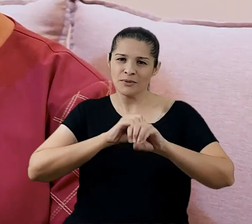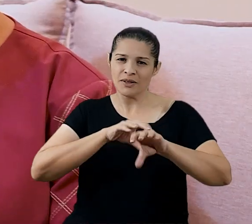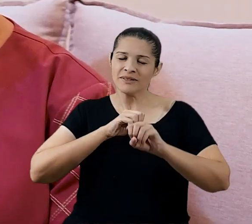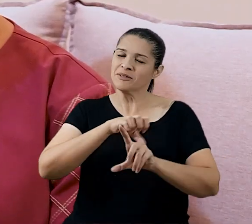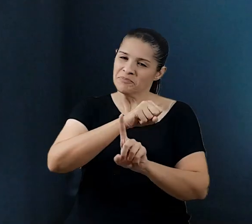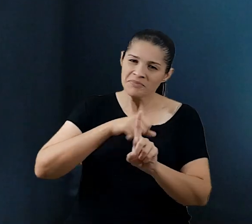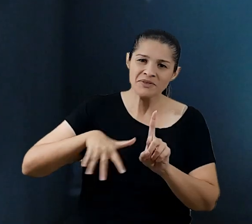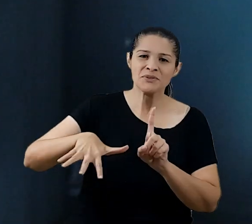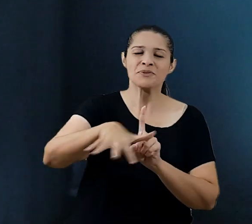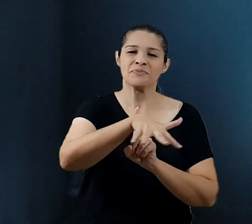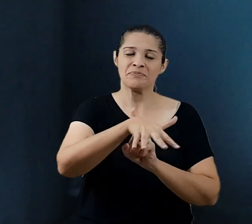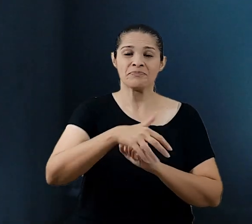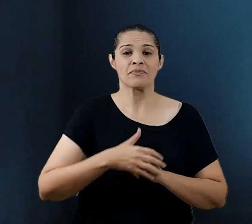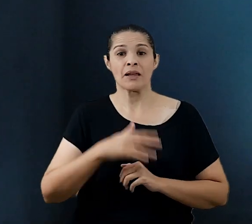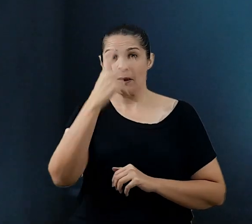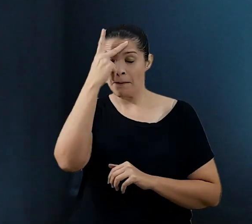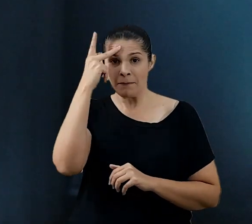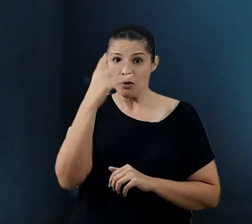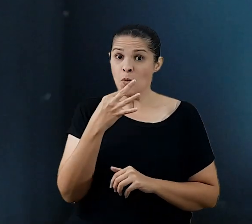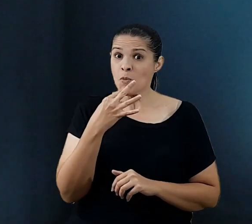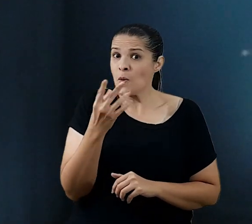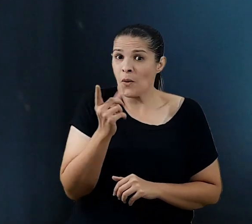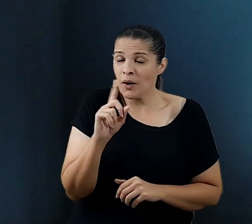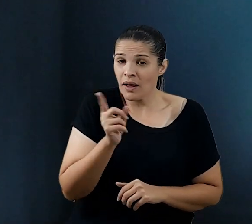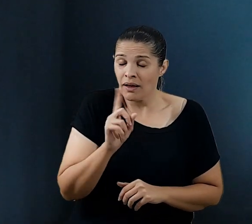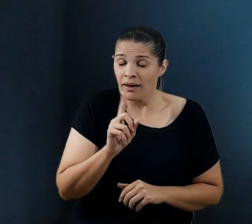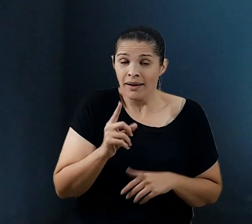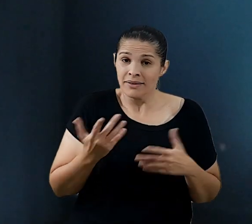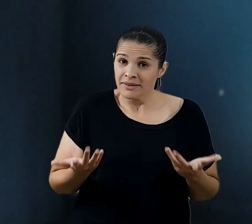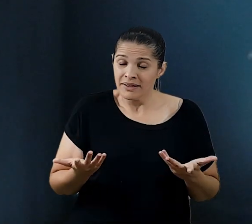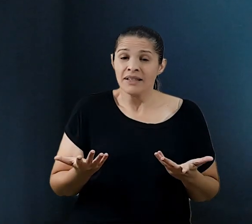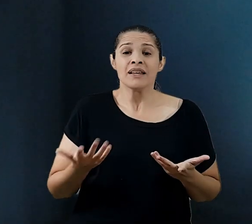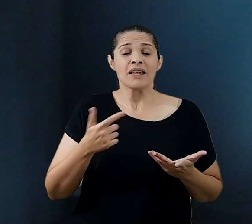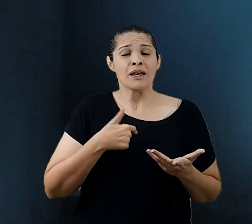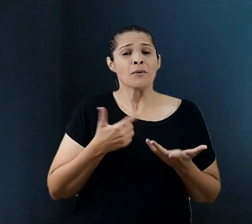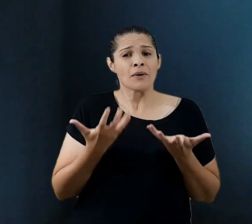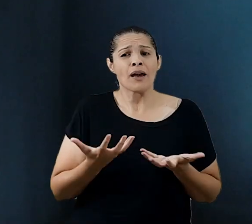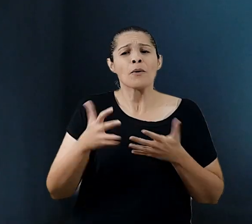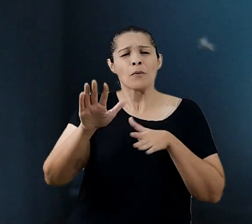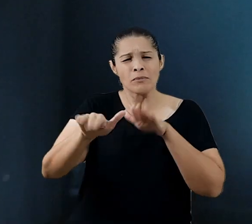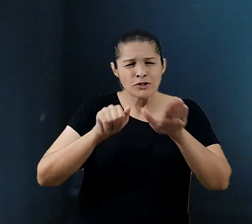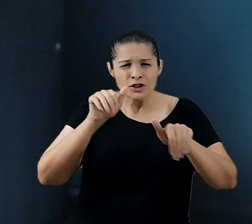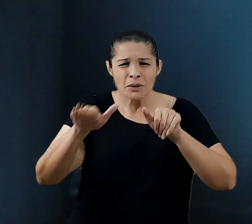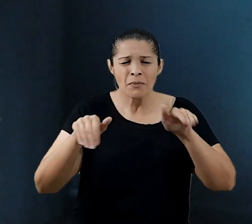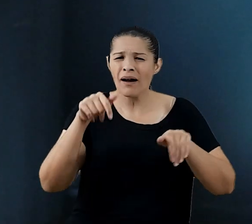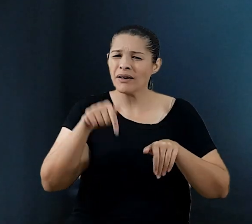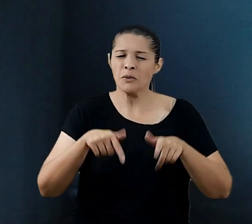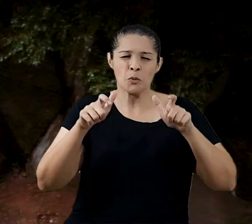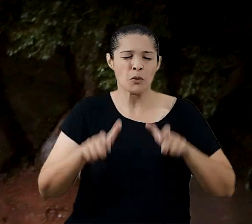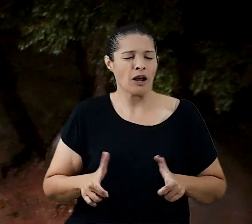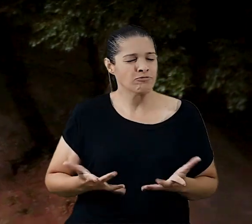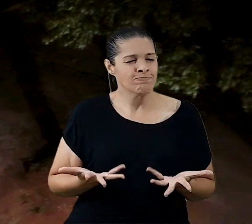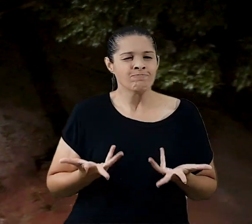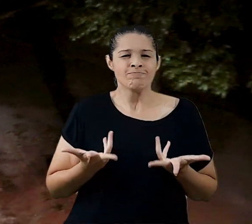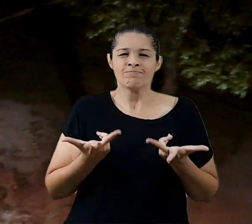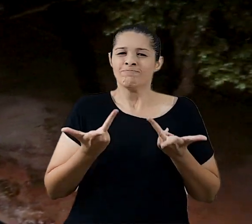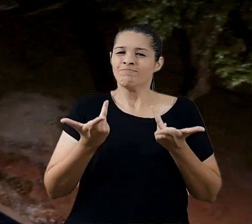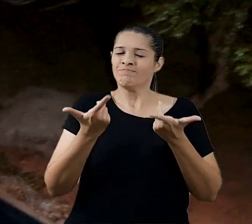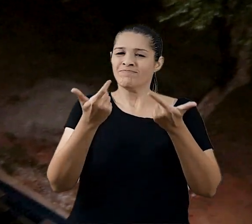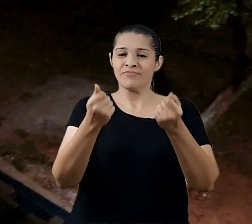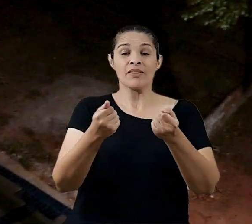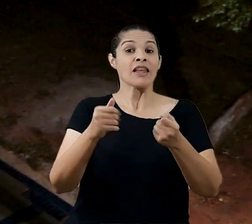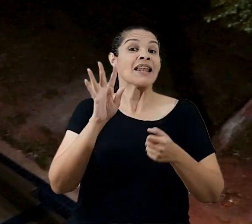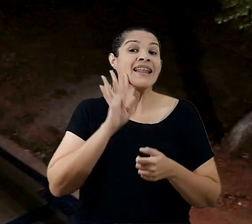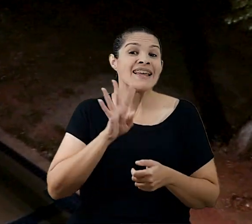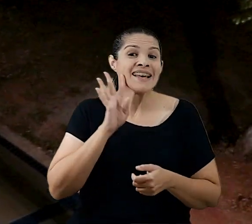população. Para quem não conhece o observatório ainda, eu só tenho a chamar, porque aqui é um lugar incrível e único, e a parte mais